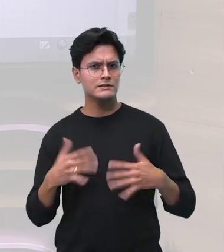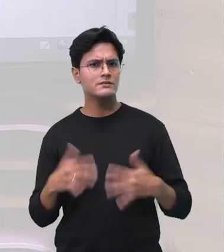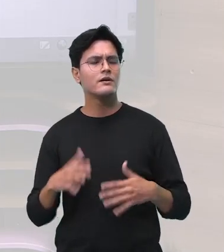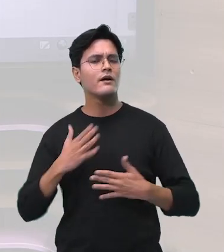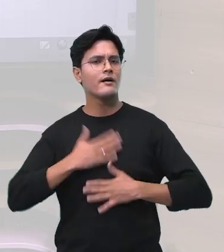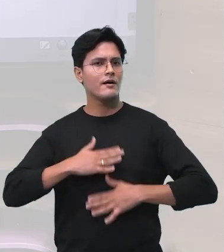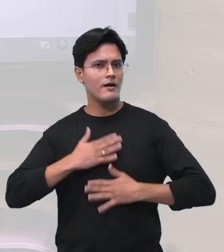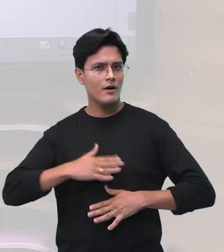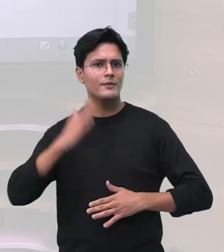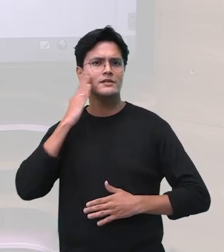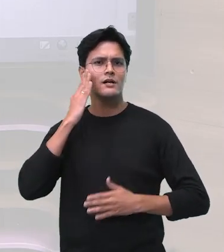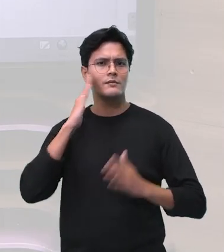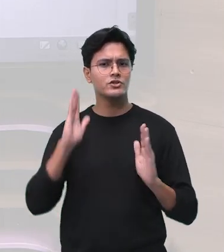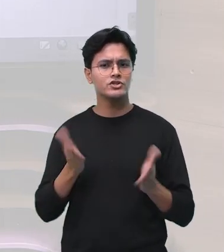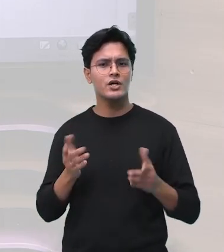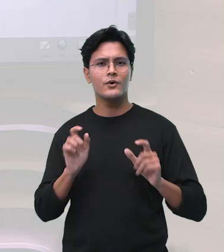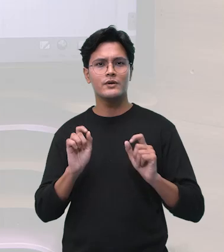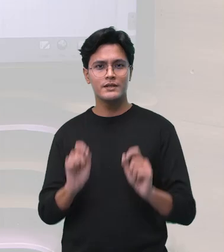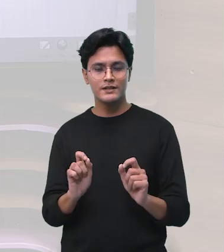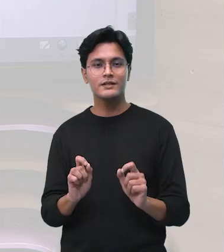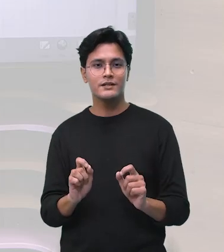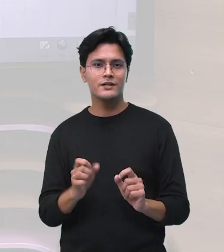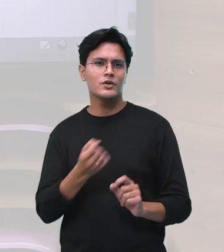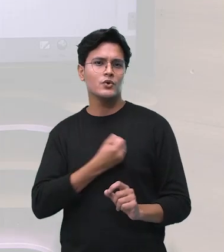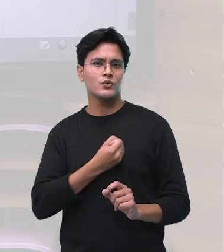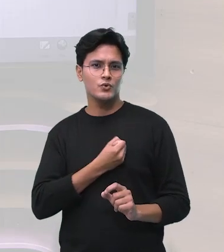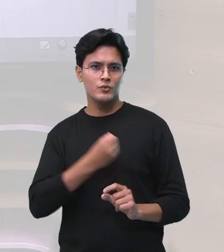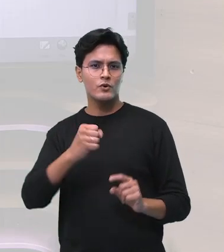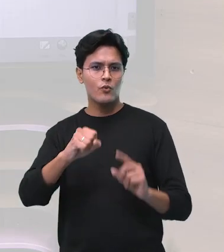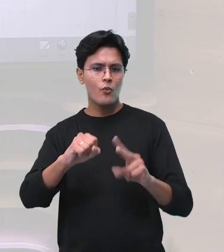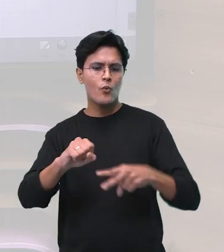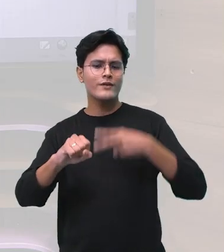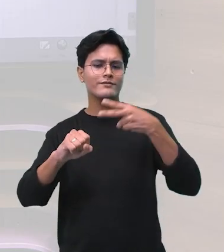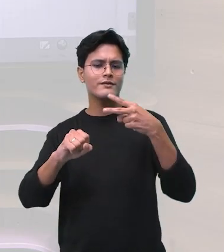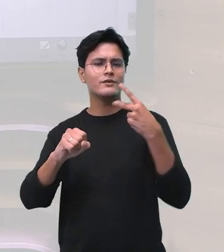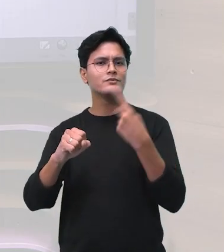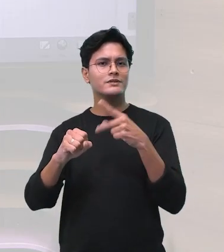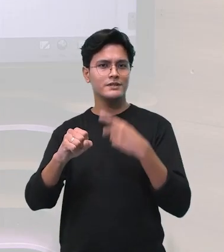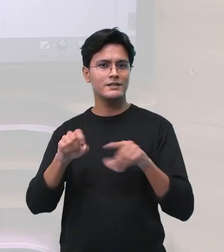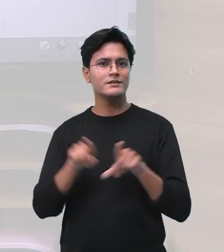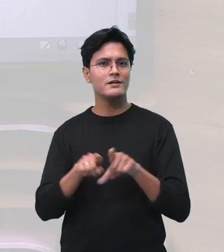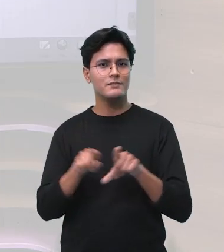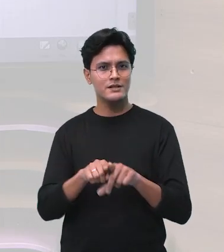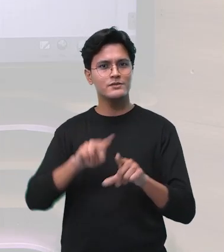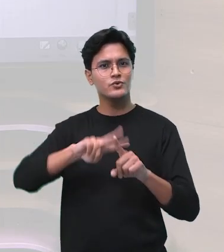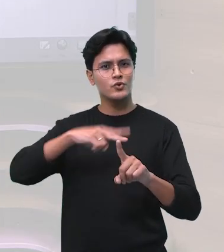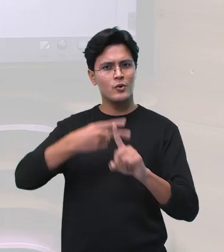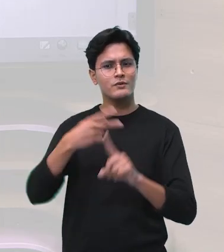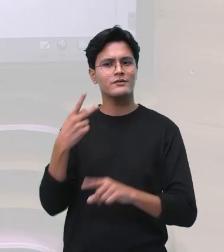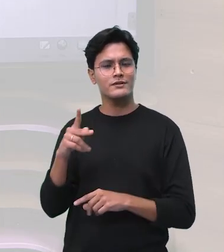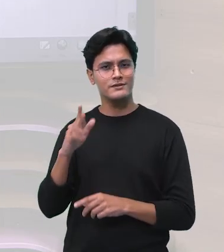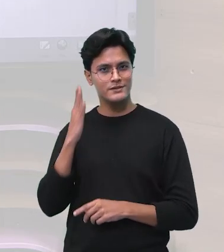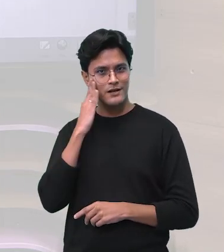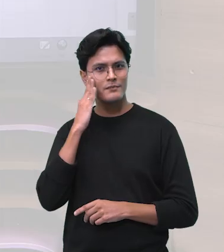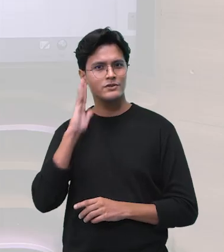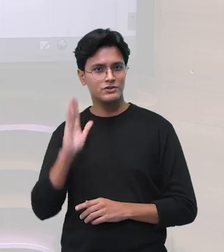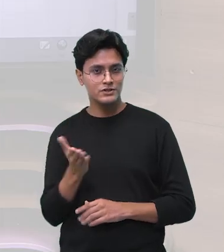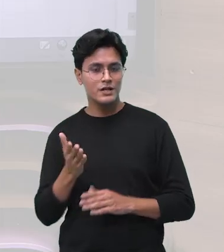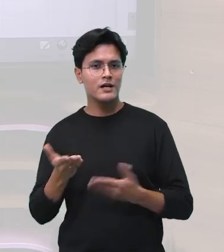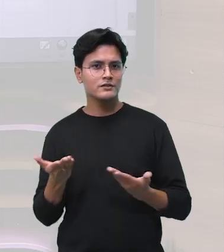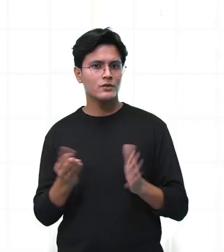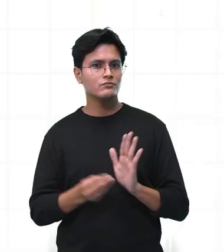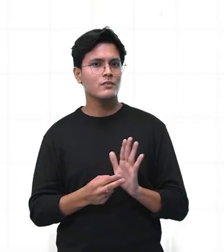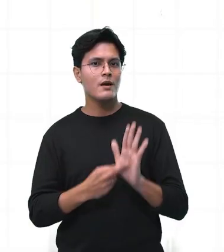sabe como é o quadrado de um número e a gente já sabe também como é o dobro de um número, certo? Então, vamos fazer essa representação aqui na